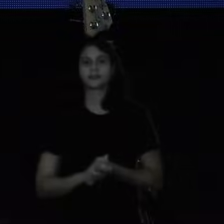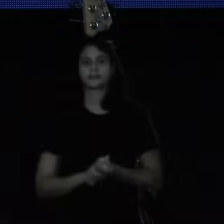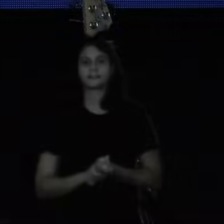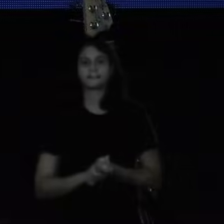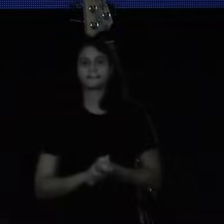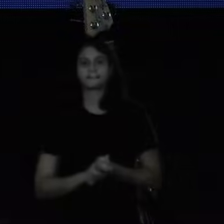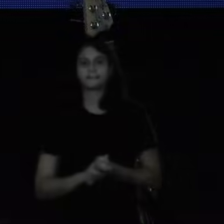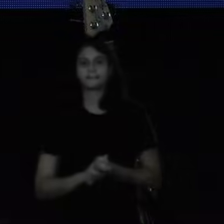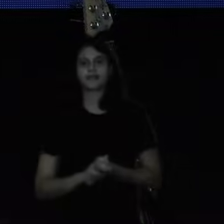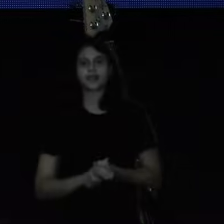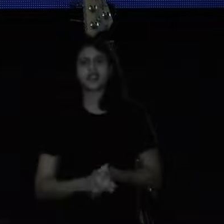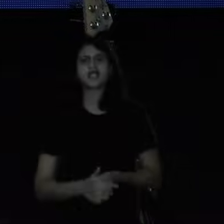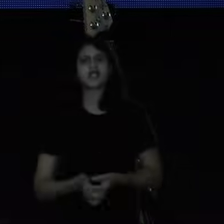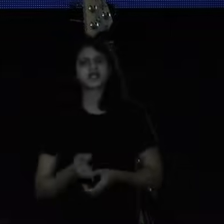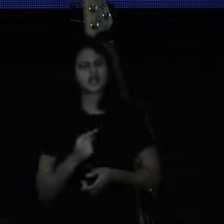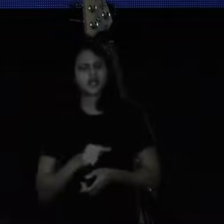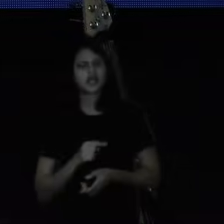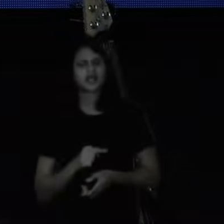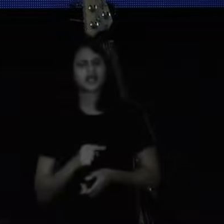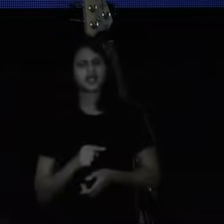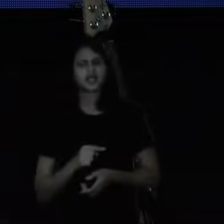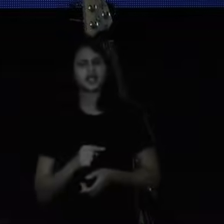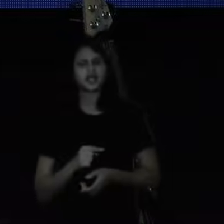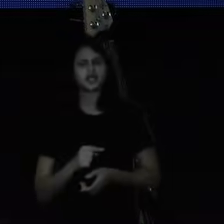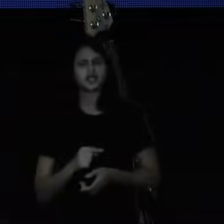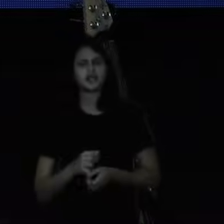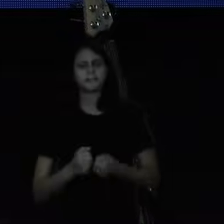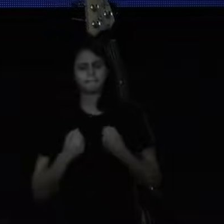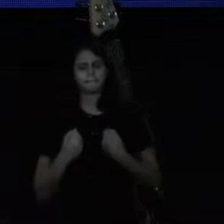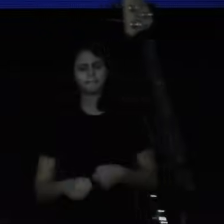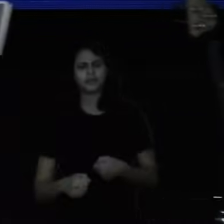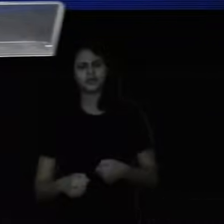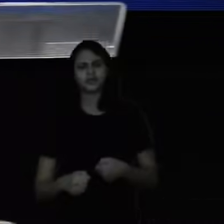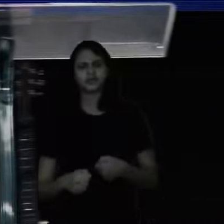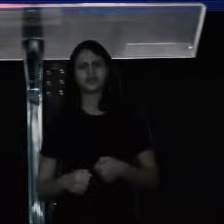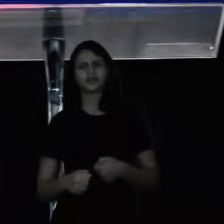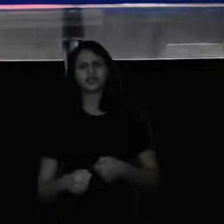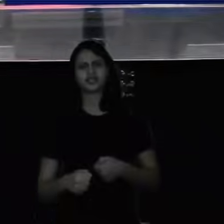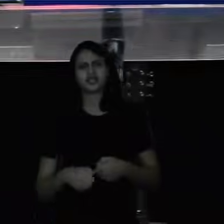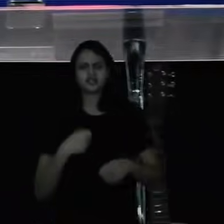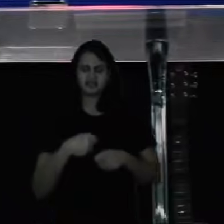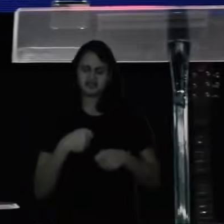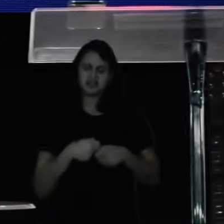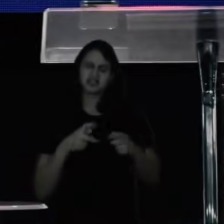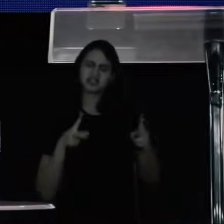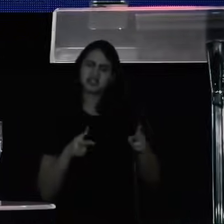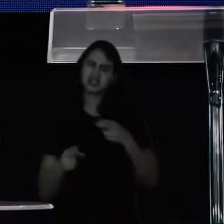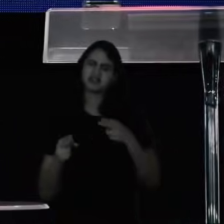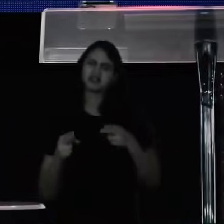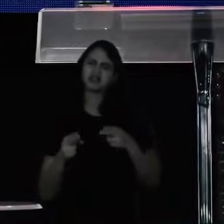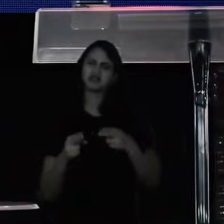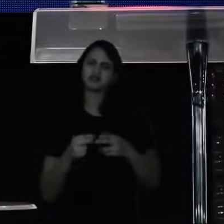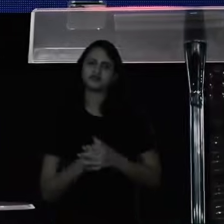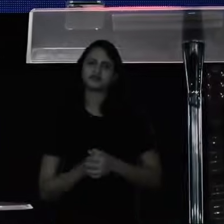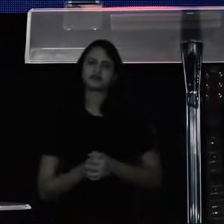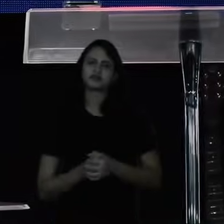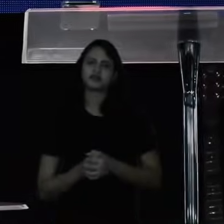os motivos para repetir um padrão de comportamento, porque a gente é assim, é ou não é? É ou não é? É ou não é? Bate o